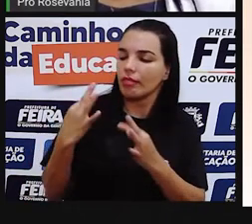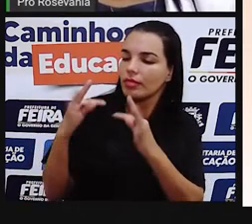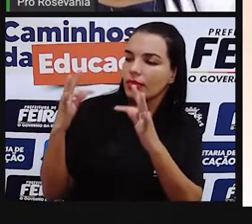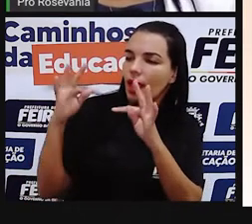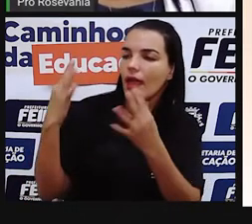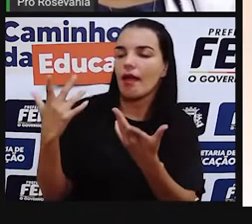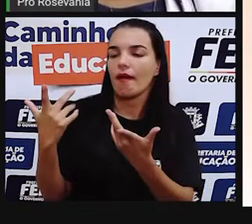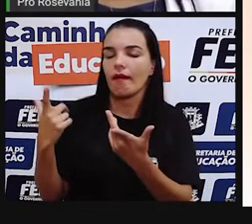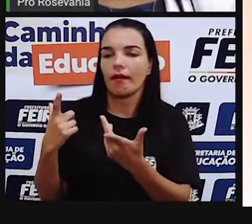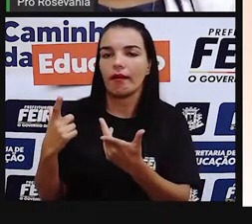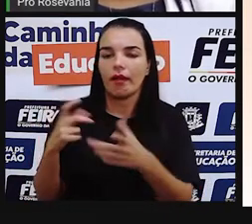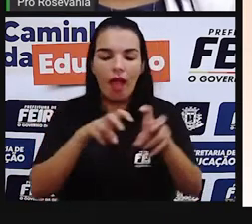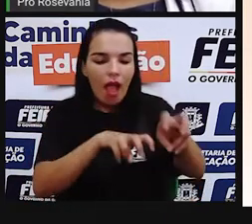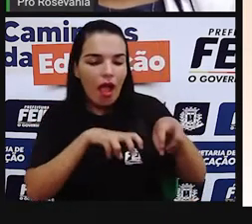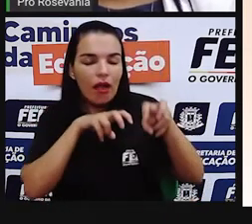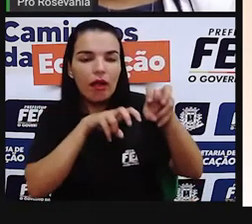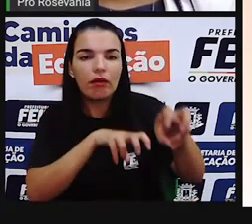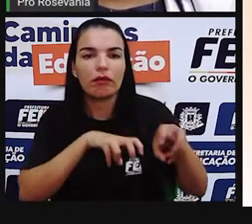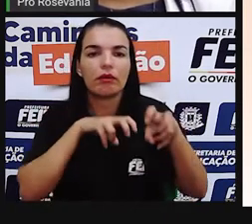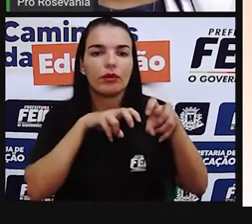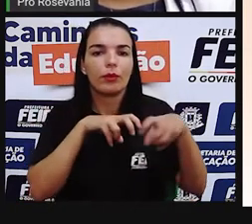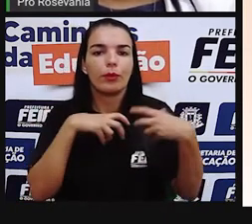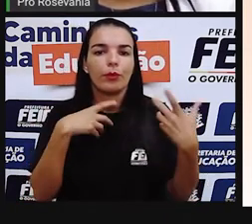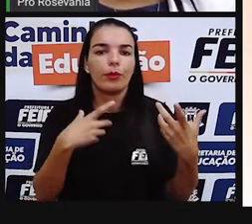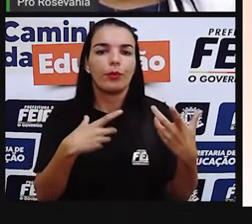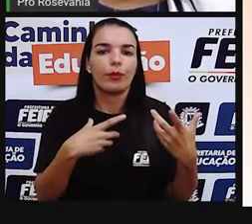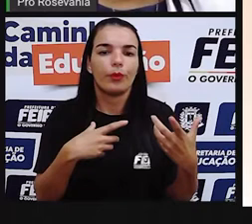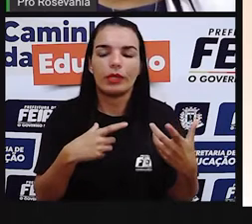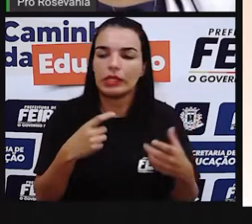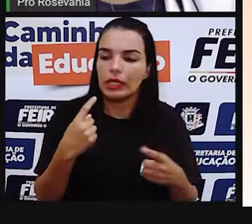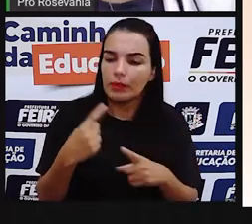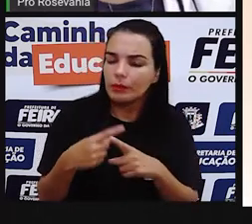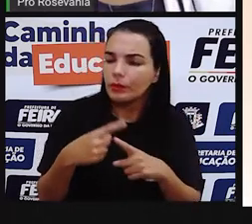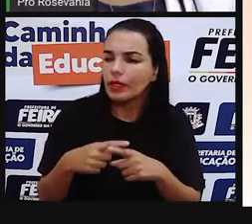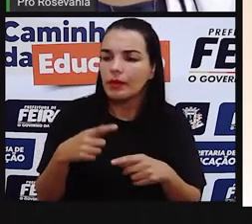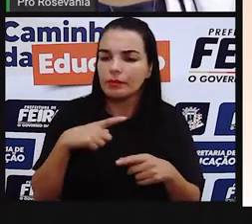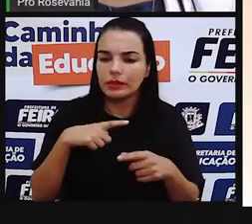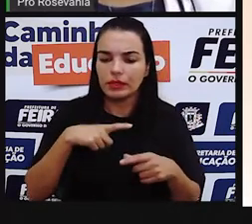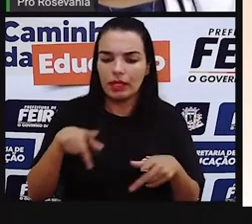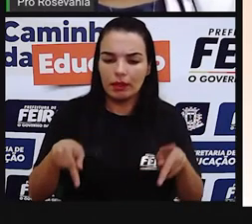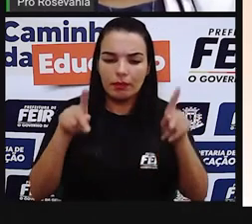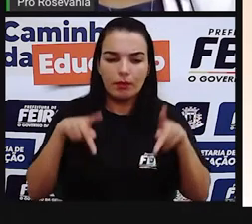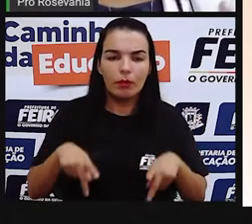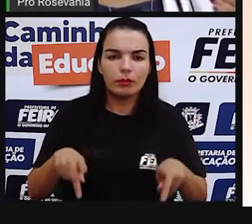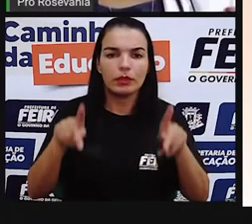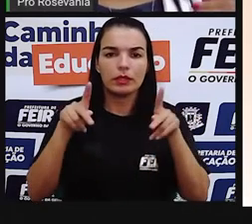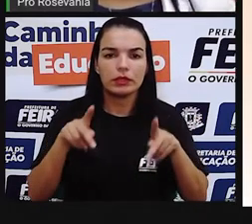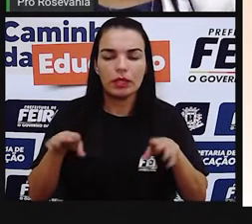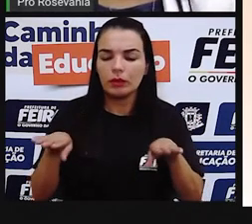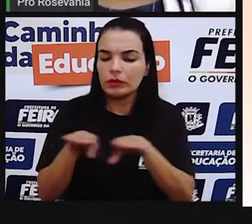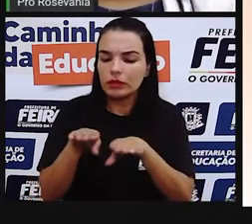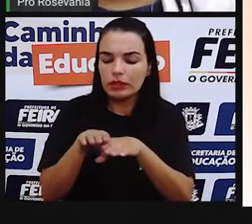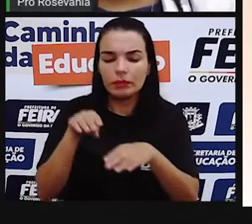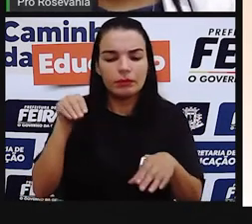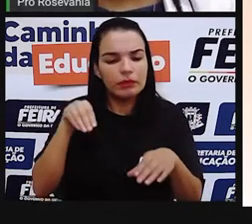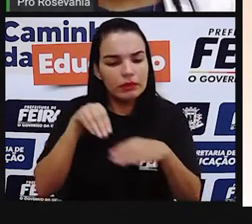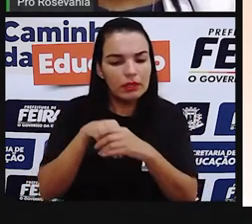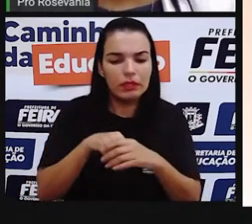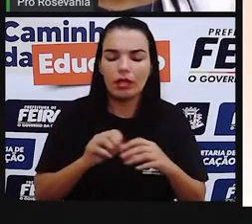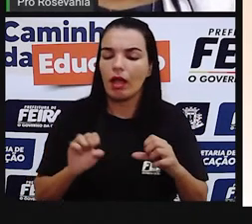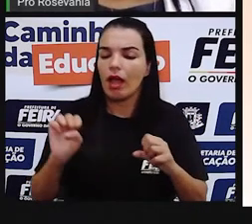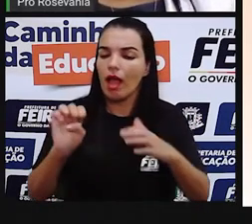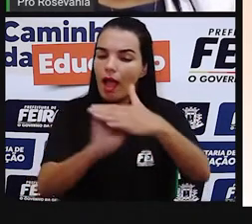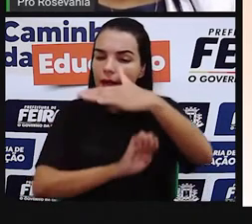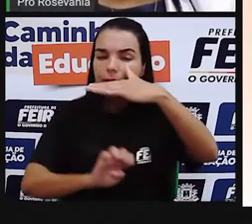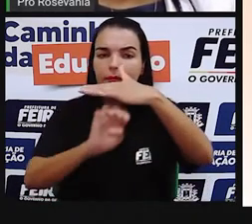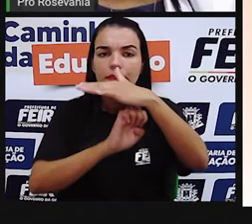né, da agricultura, de, sei lá, de inseminação, o que for, ou até mesmo na indústria, para atender essa necessidade que a